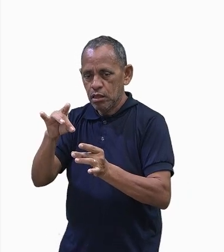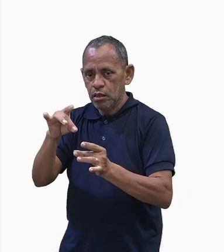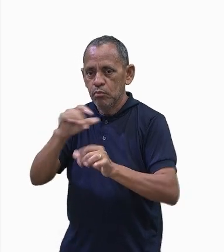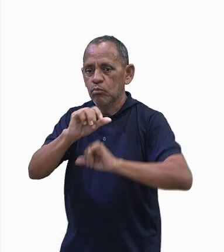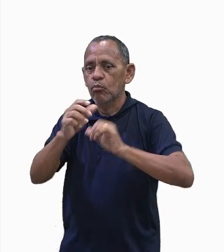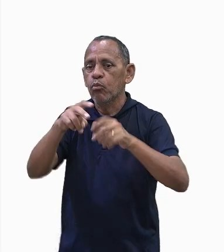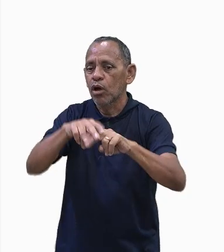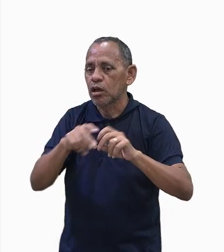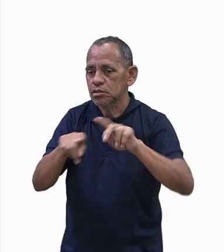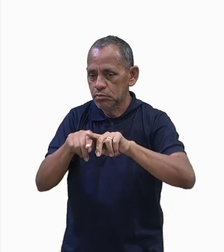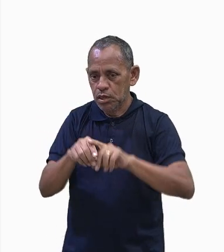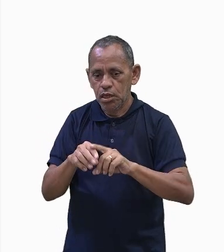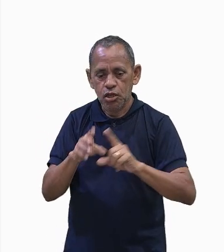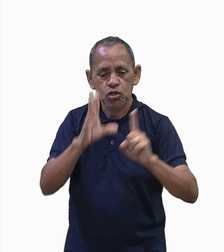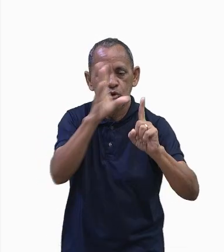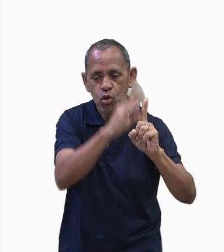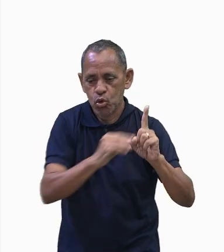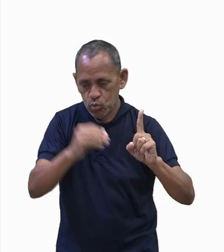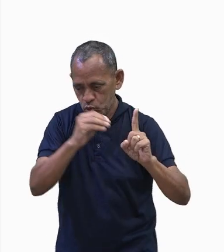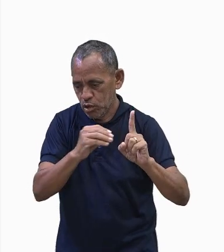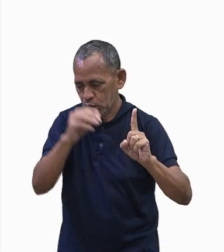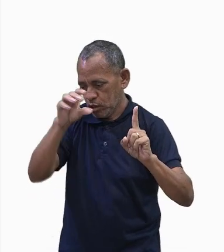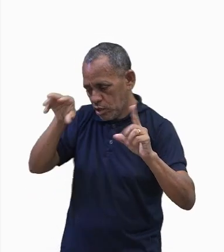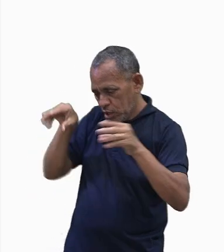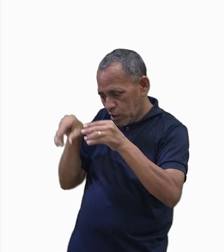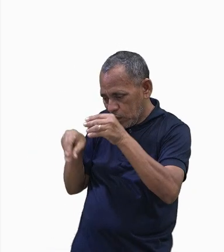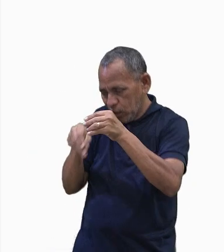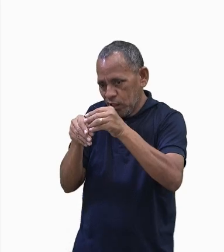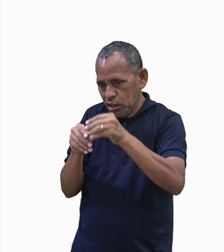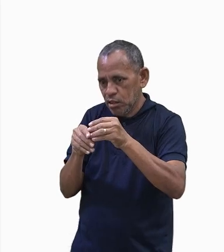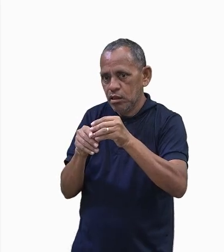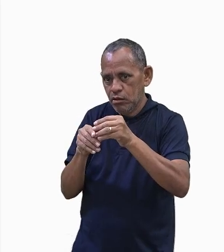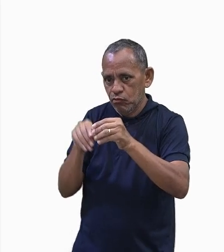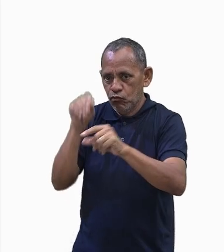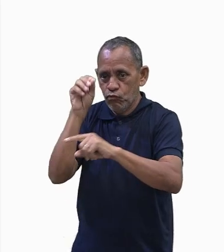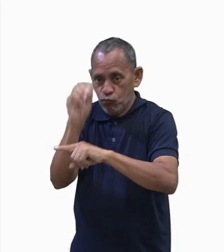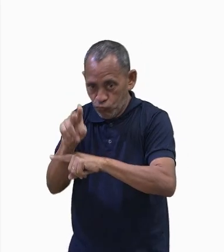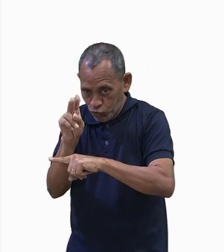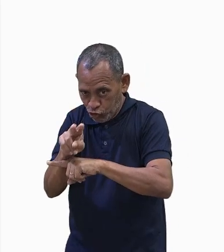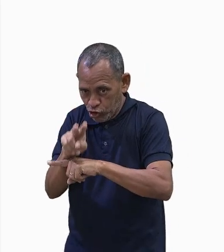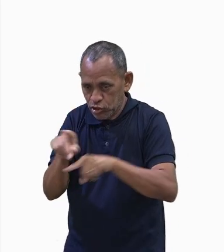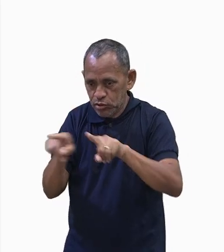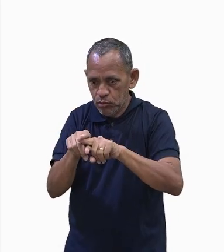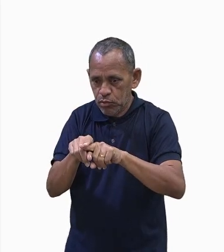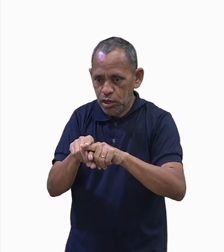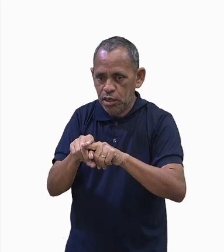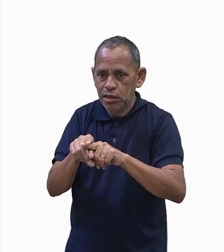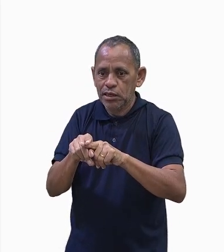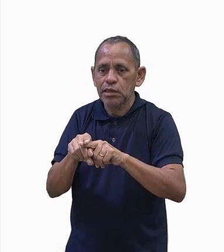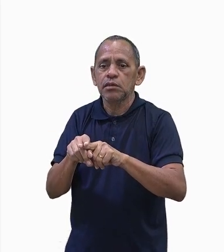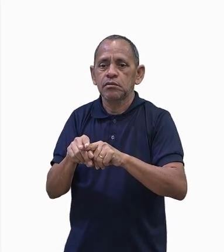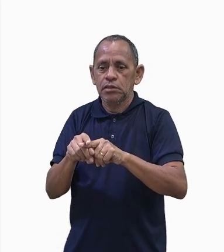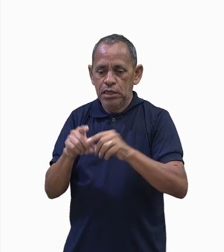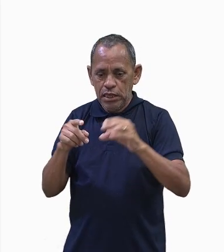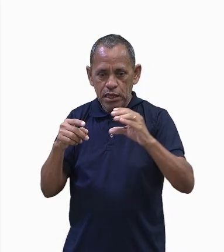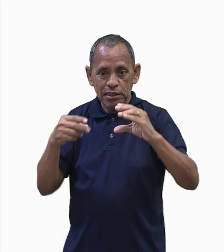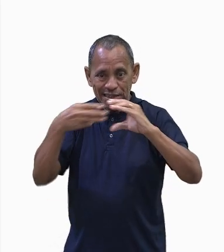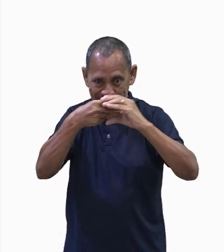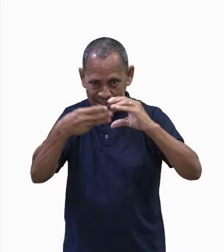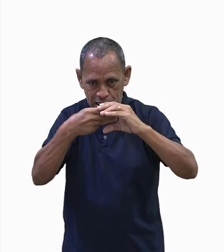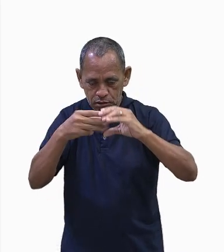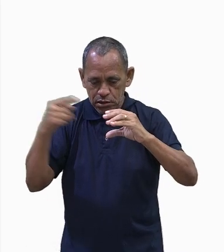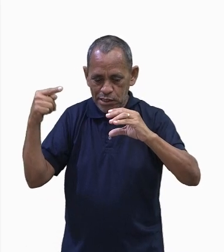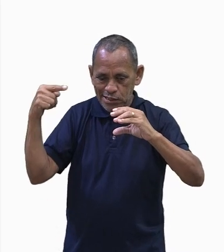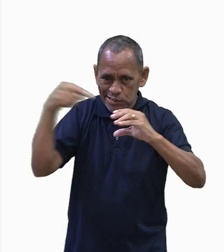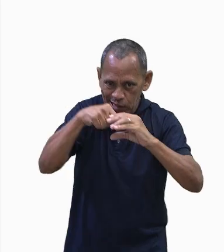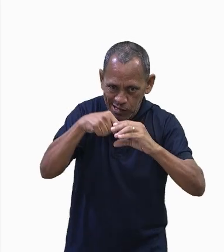de replicação, ser inserido nesse vírus, e esse vírus, ao adentrar uma célula, ele vai levar essa